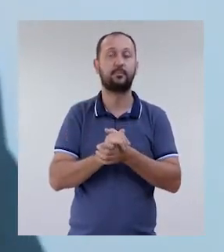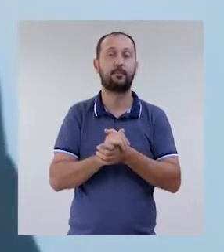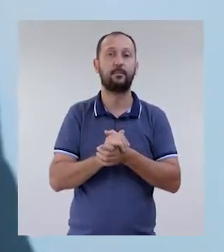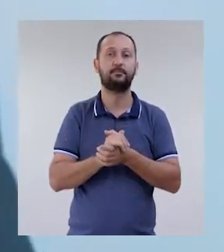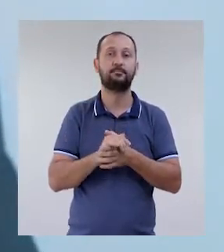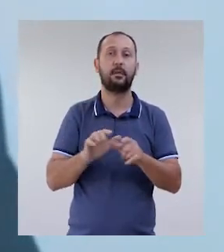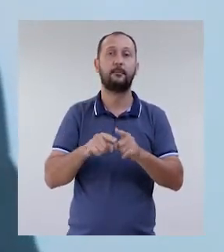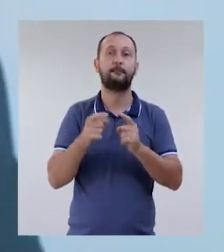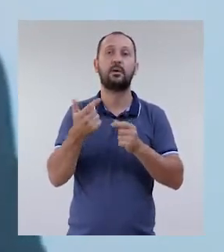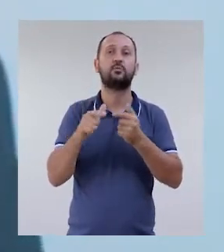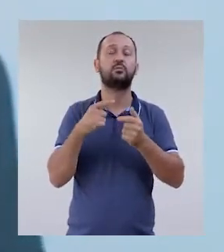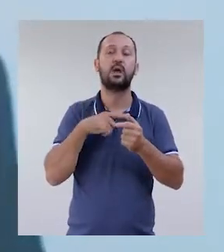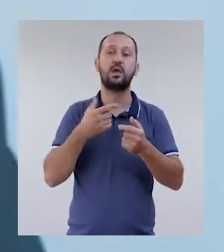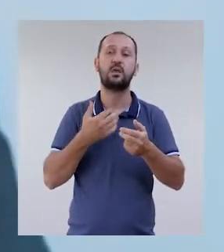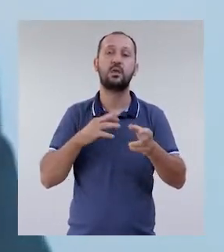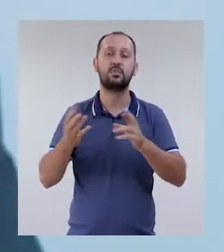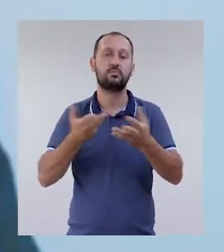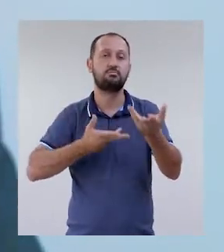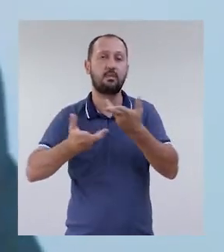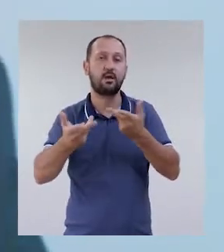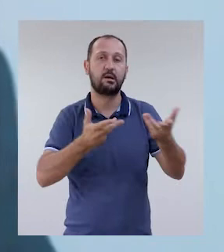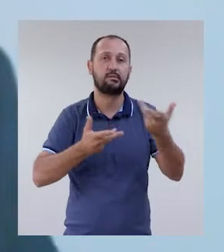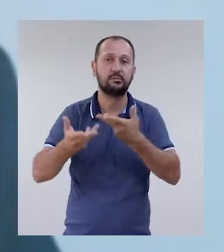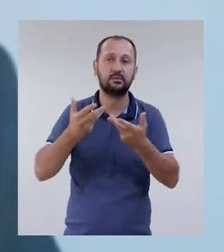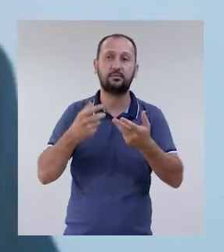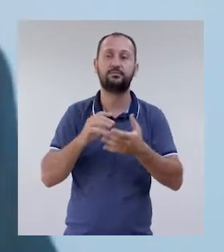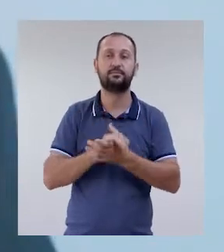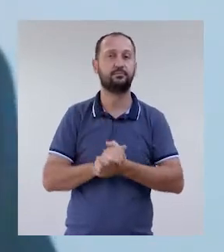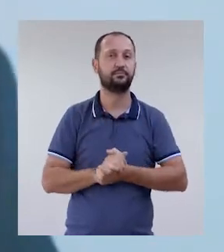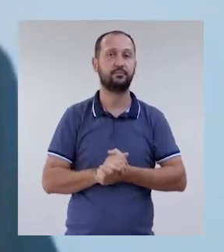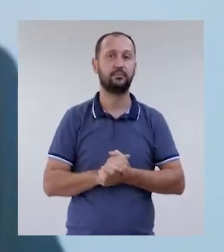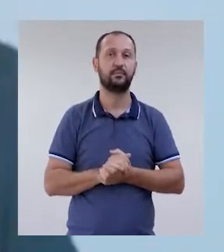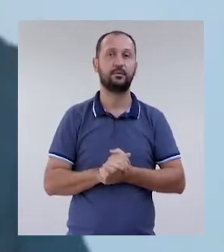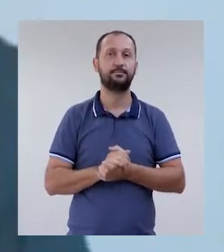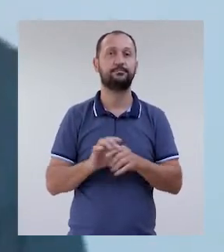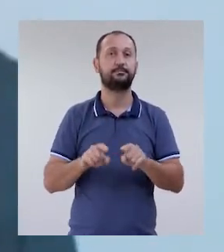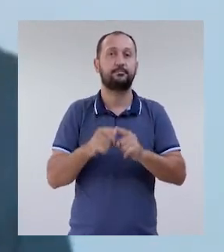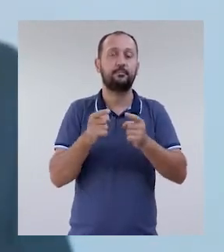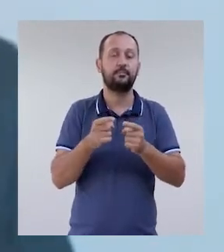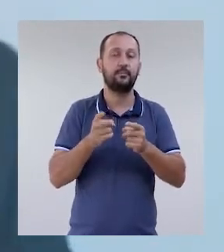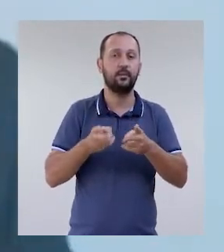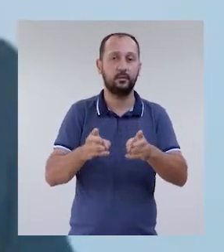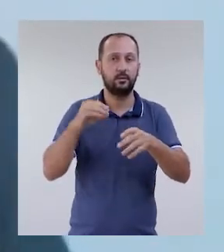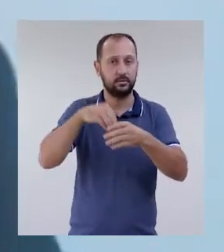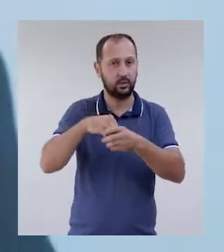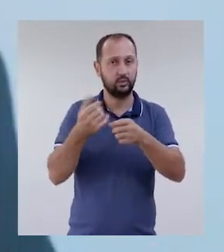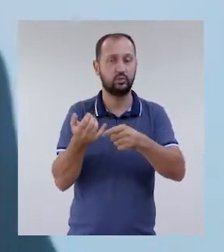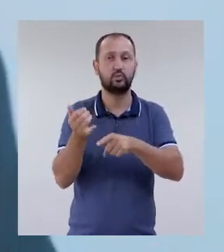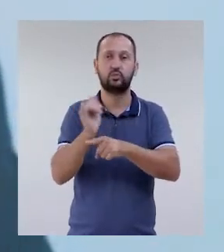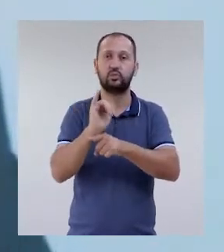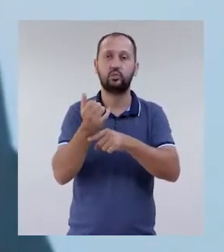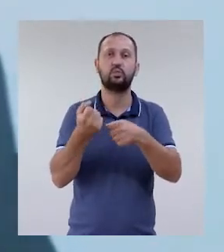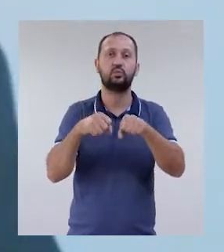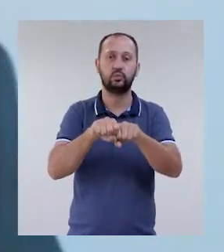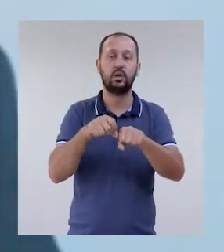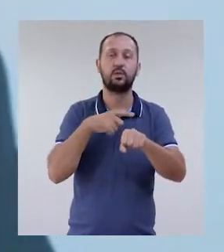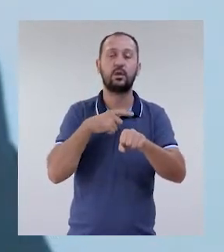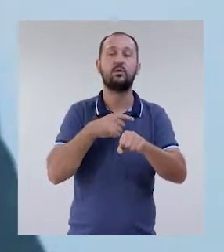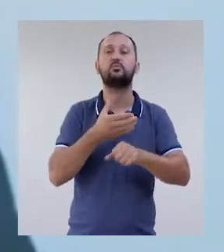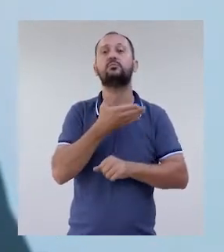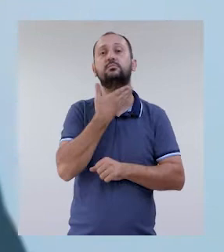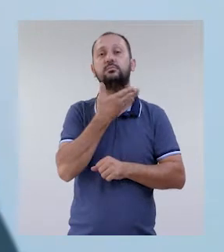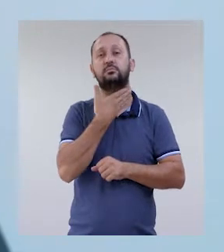que isso só não tem o formato de interação como temos assim, para poder ter áudio, né? Mas mesmo assim, pelo canal do YouTube, pelo